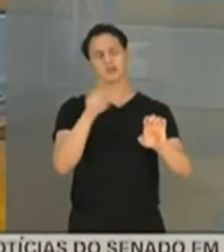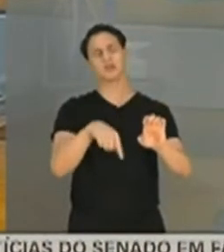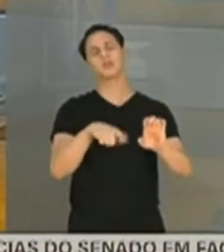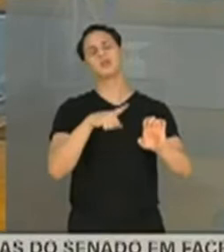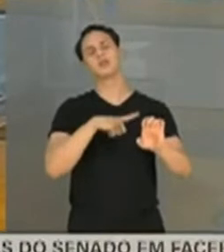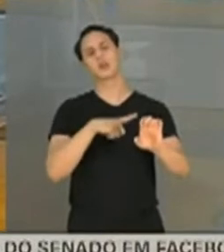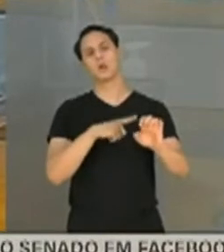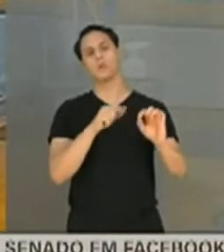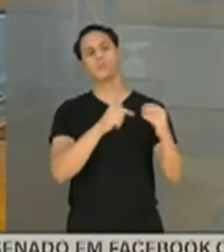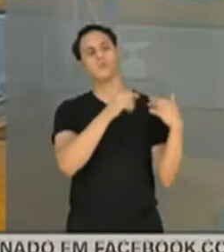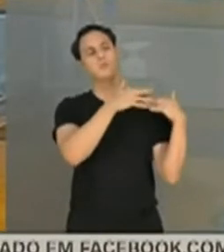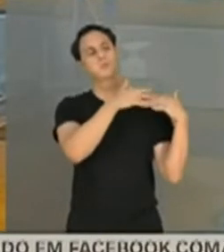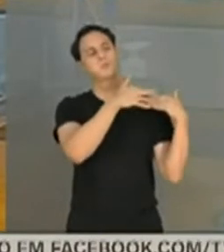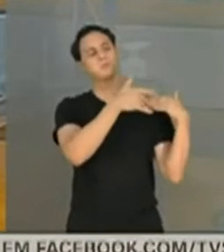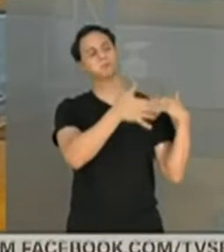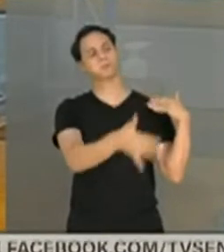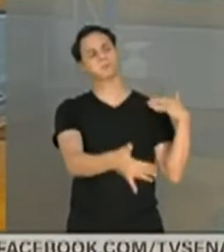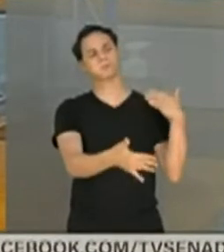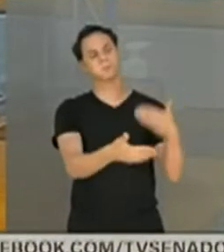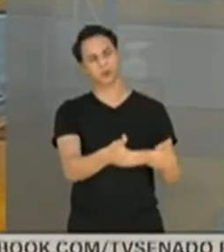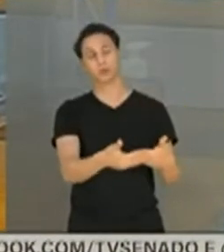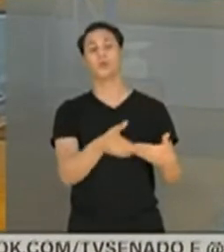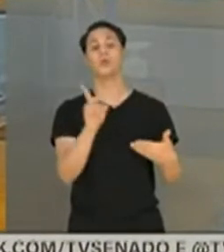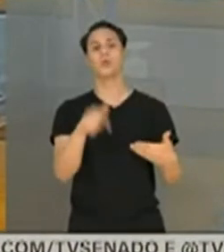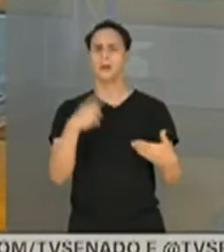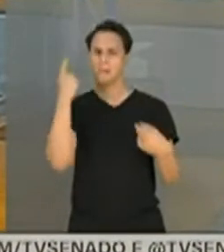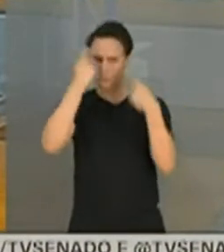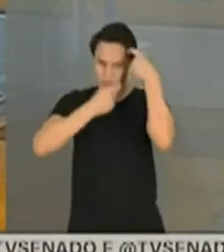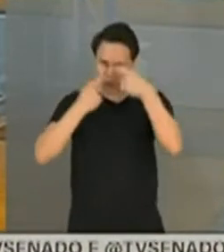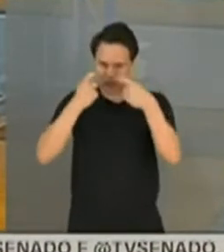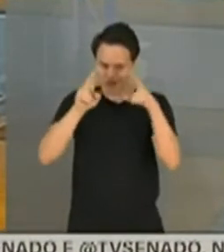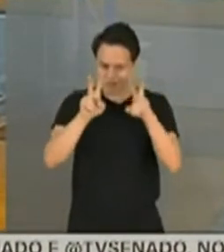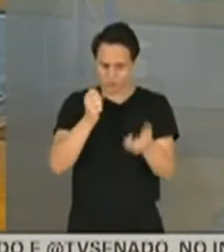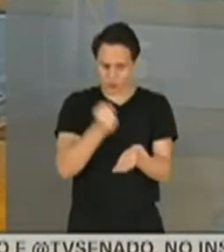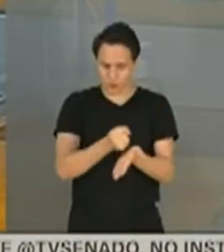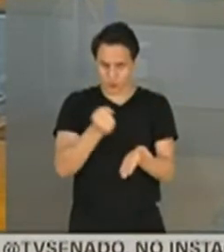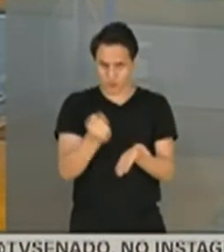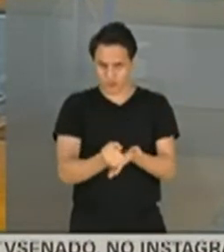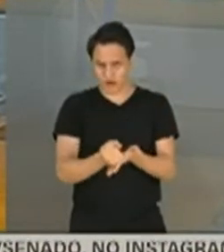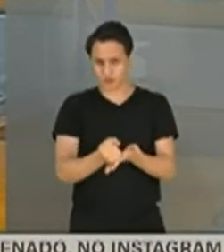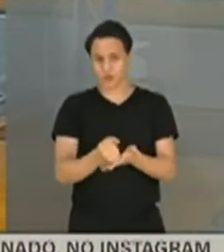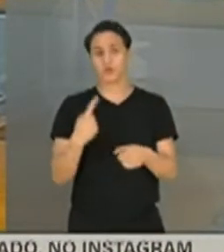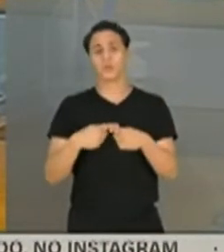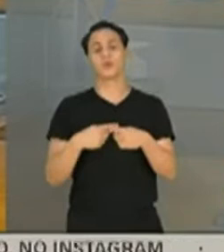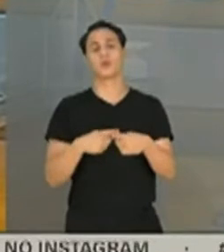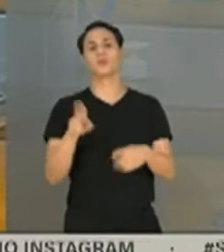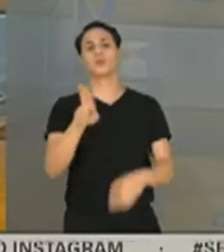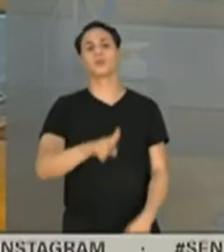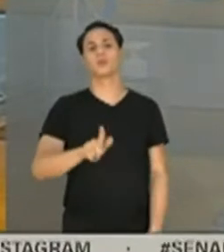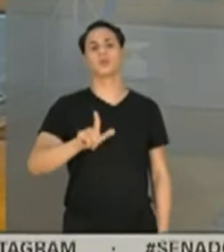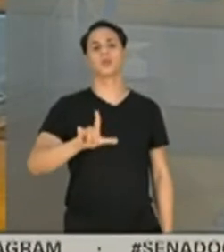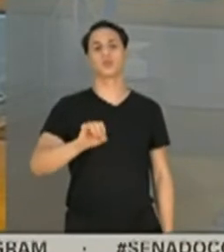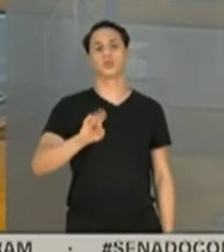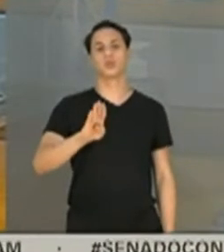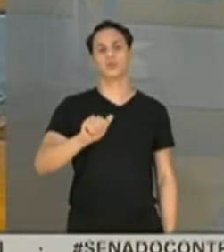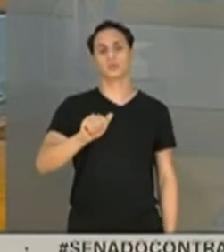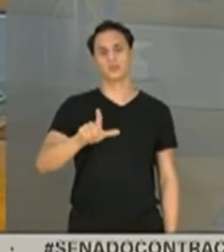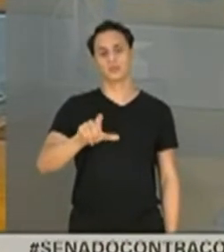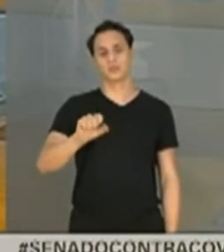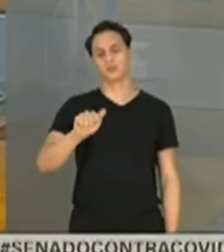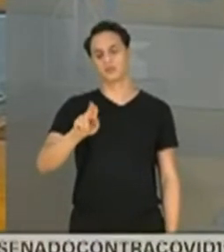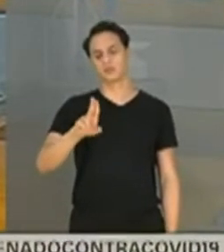extremamente preocupante no tocante à execução de contratos. Por meio da Global Saúde, teve contrato suspenso